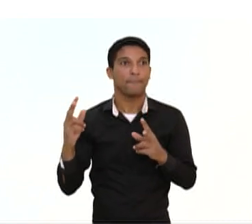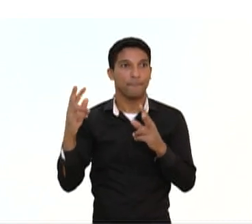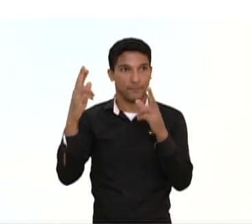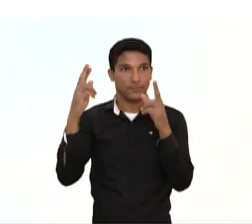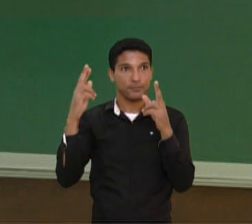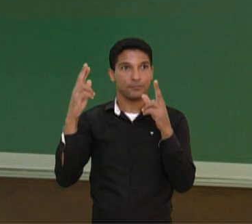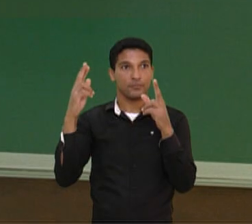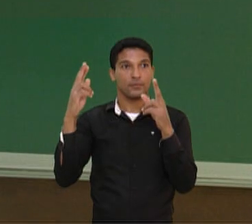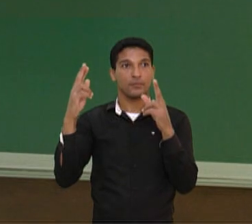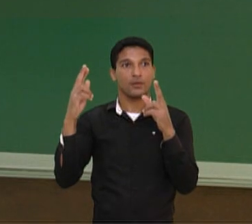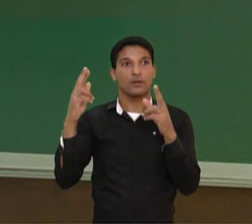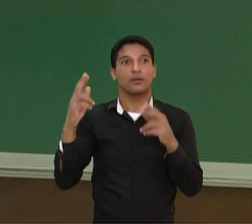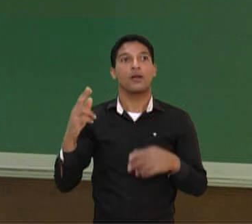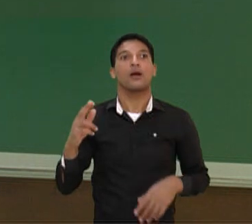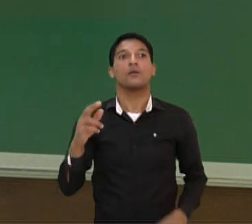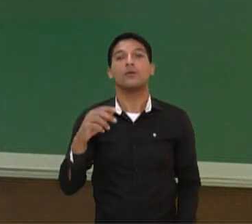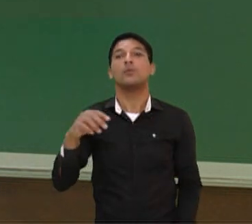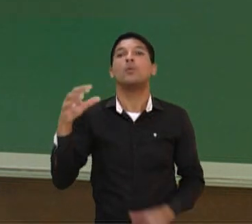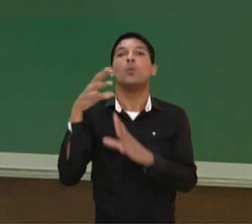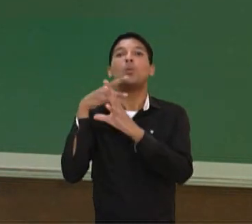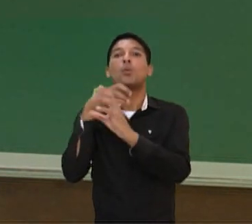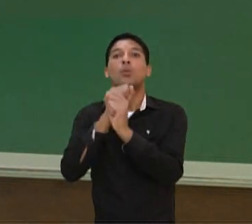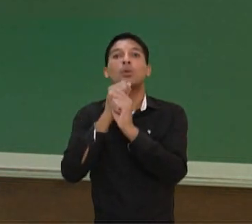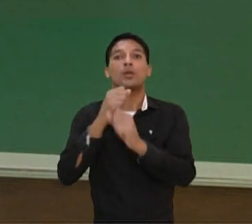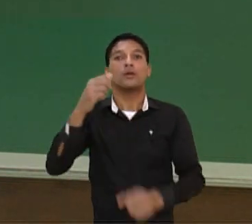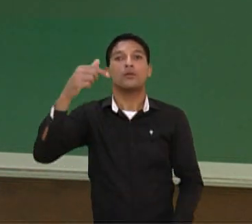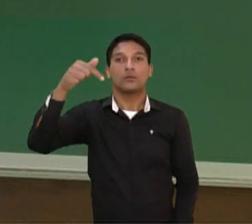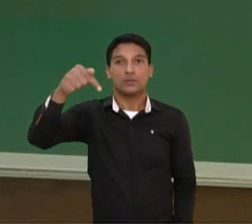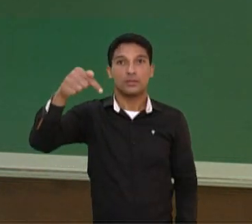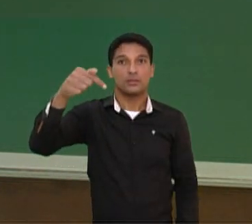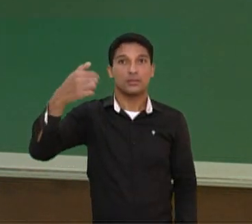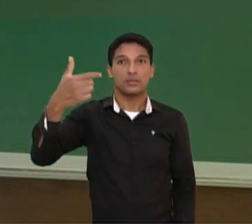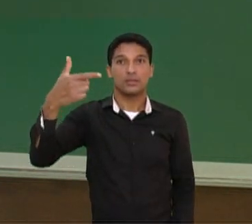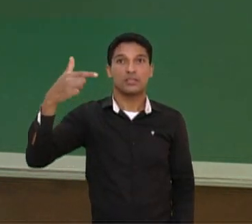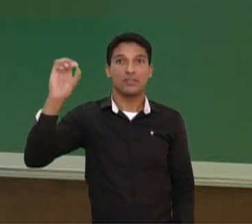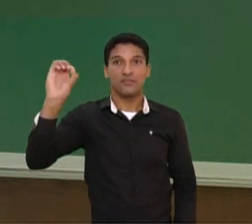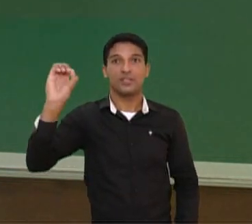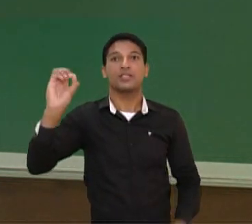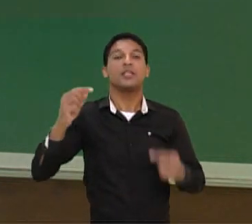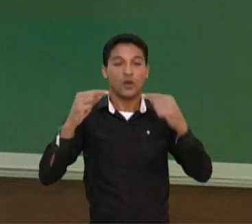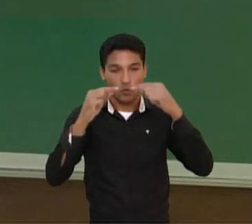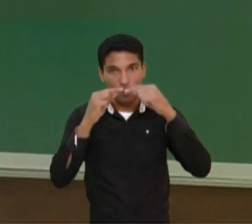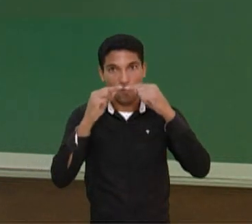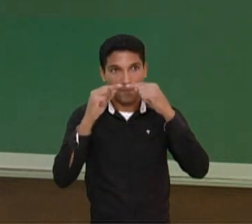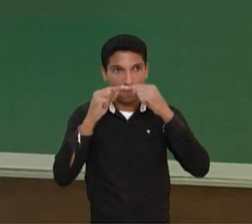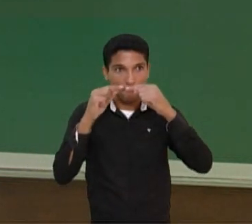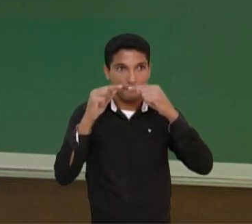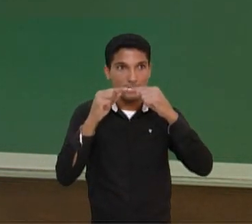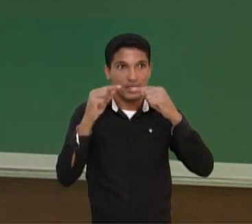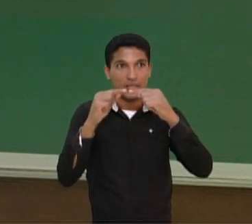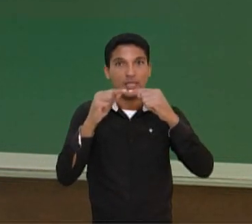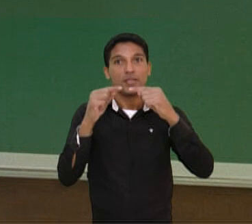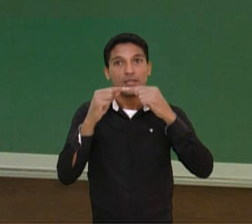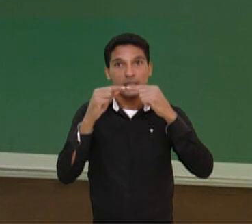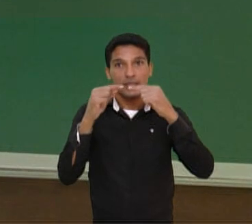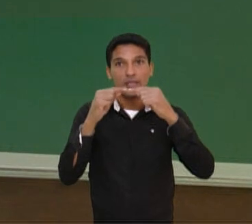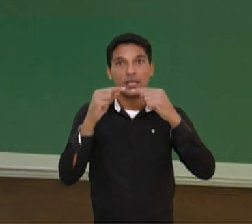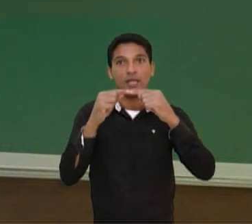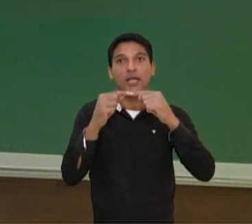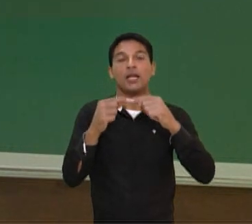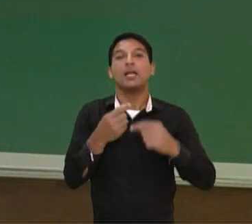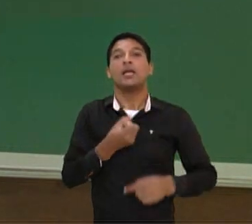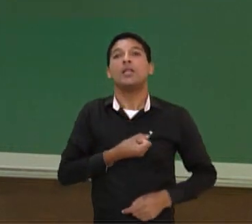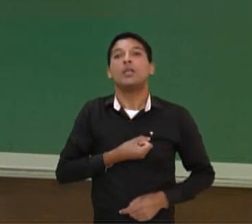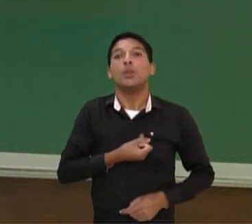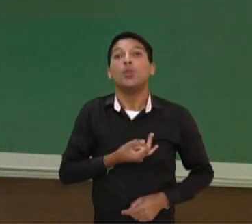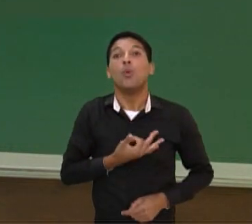de baixo e me dá um total de 720 combinações, considerando agrupamentos, considerando